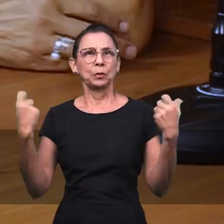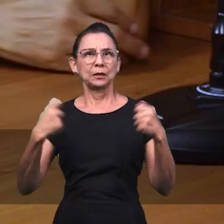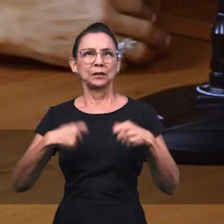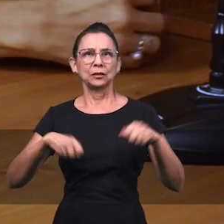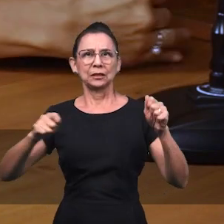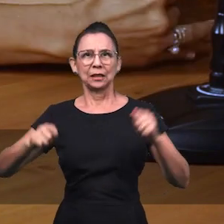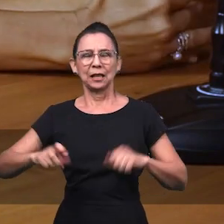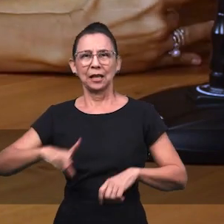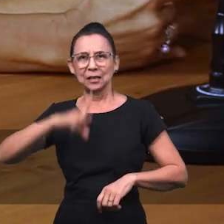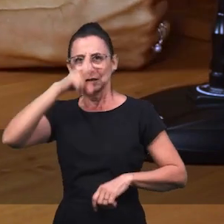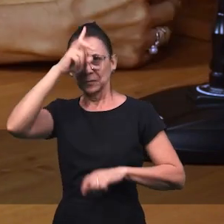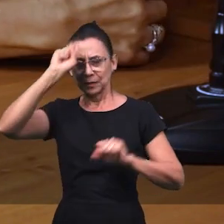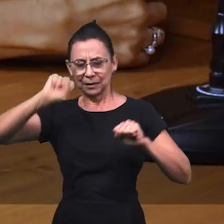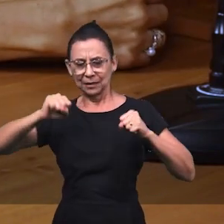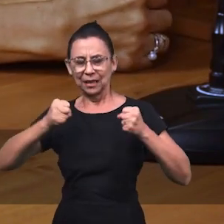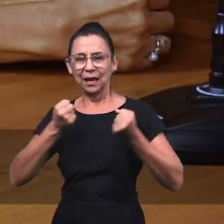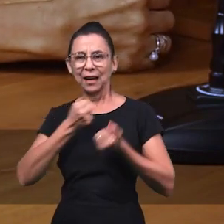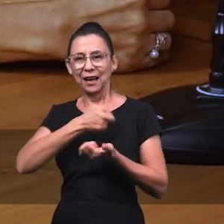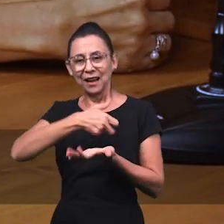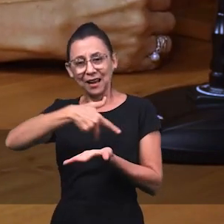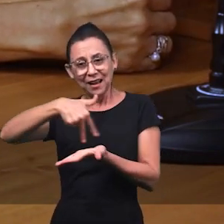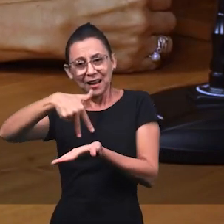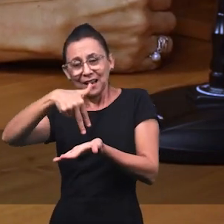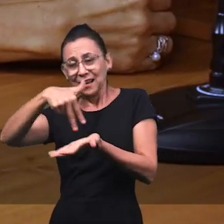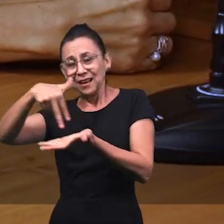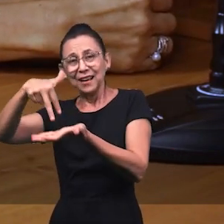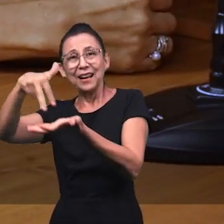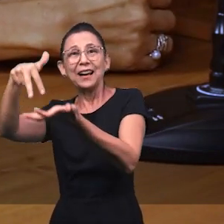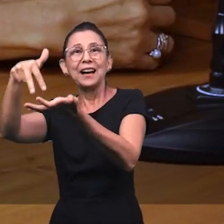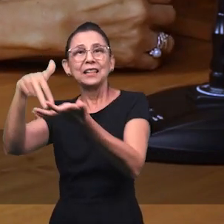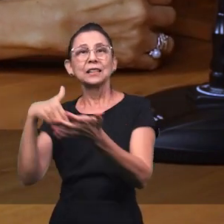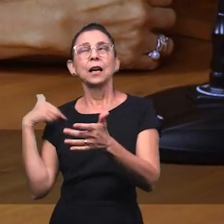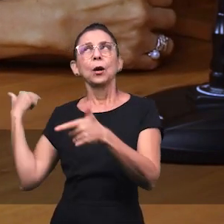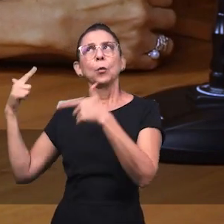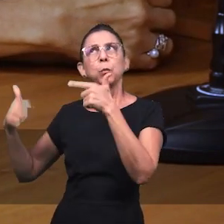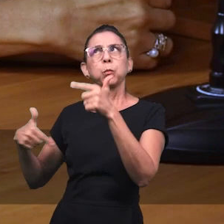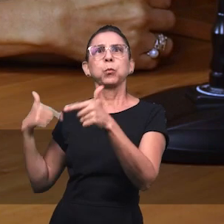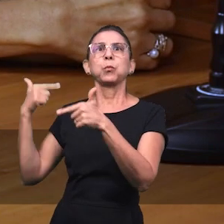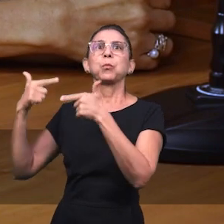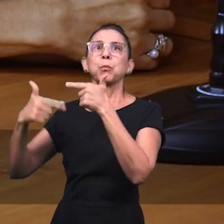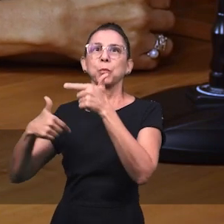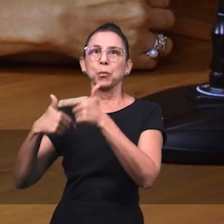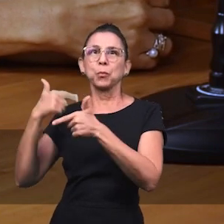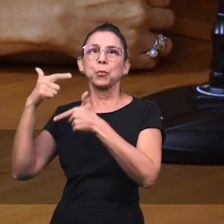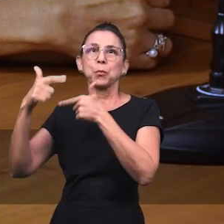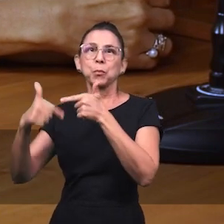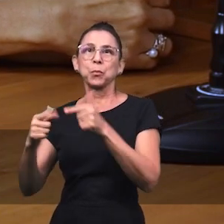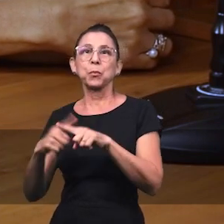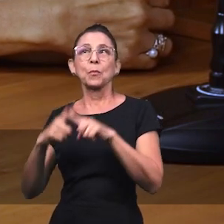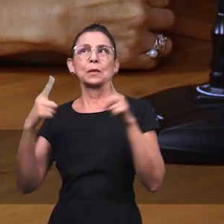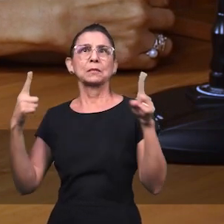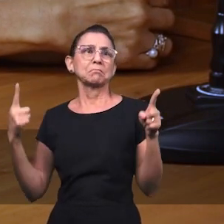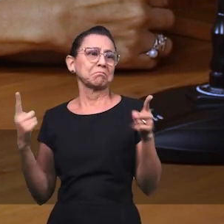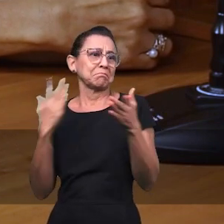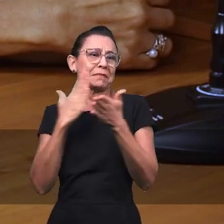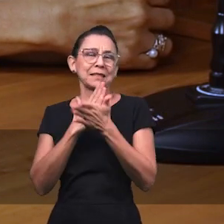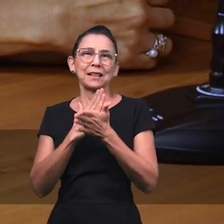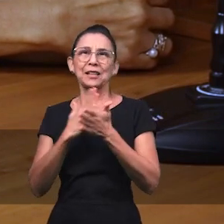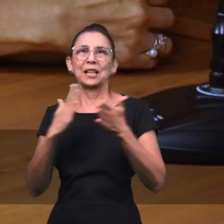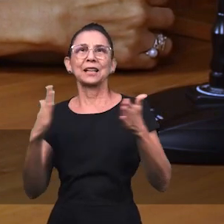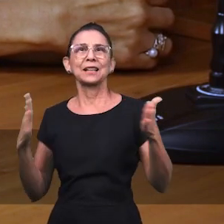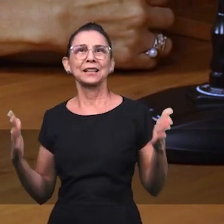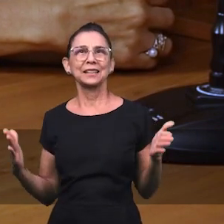desistir. Devo a força pra dar. As lutas vieram,